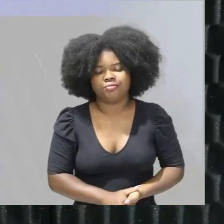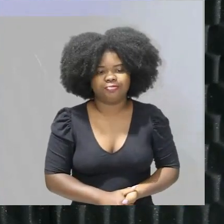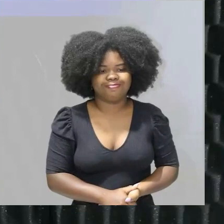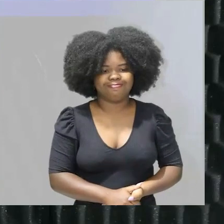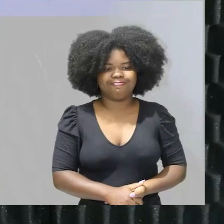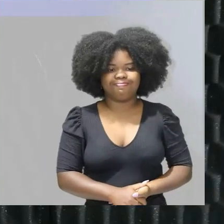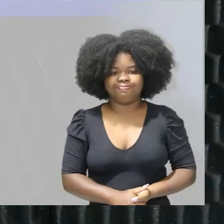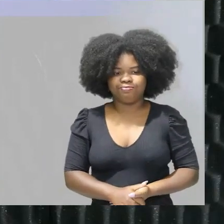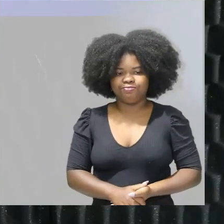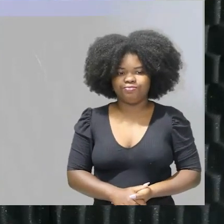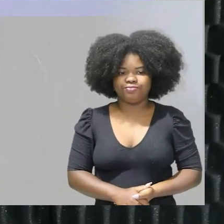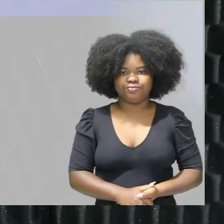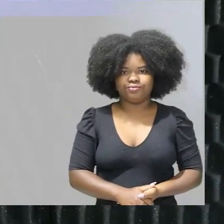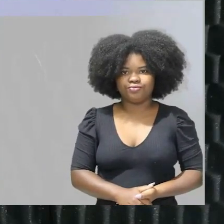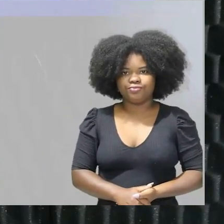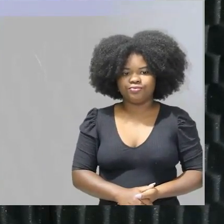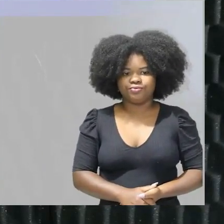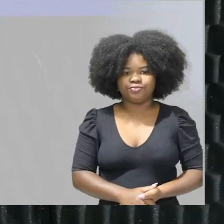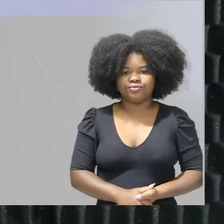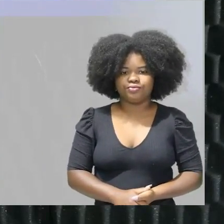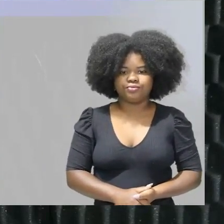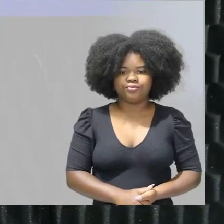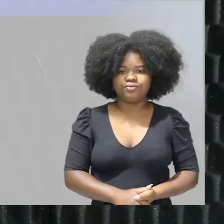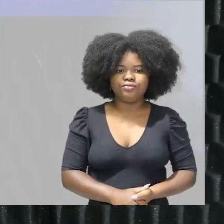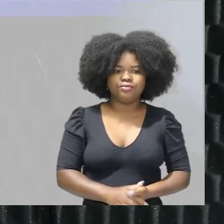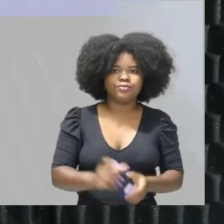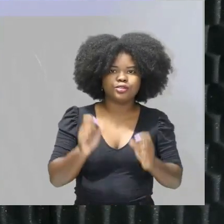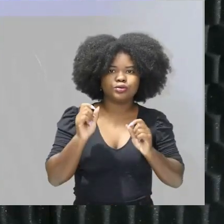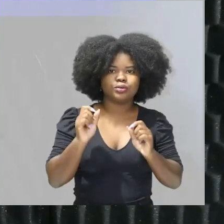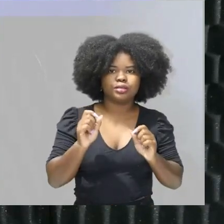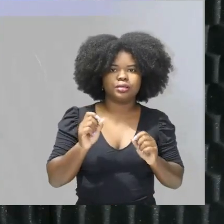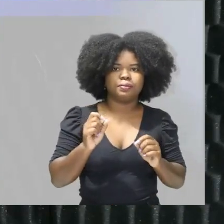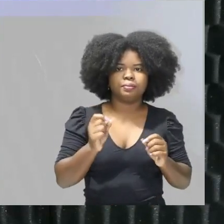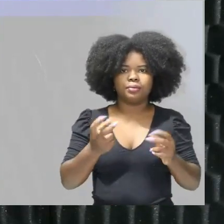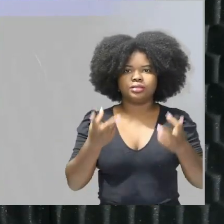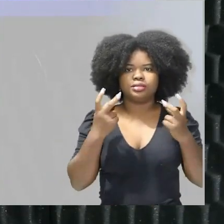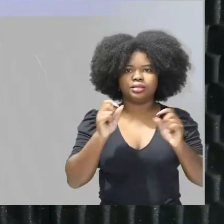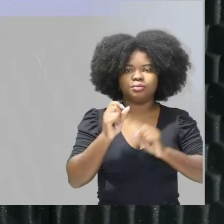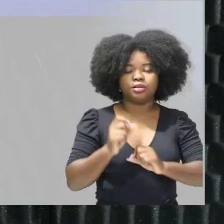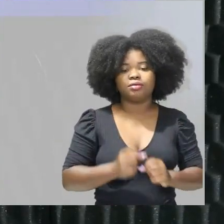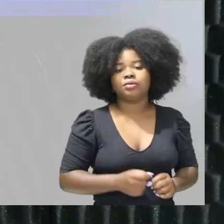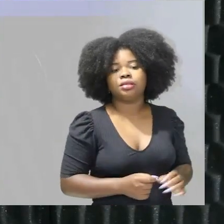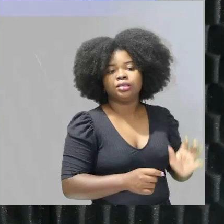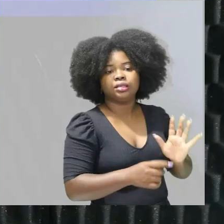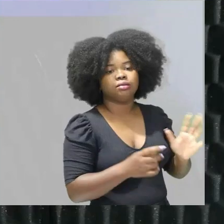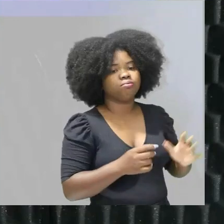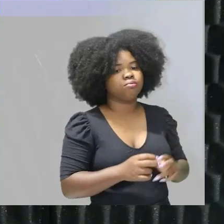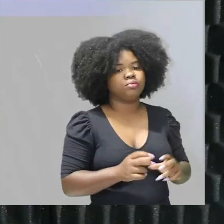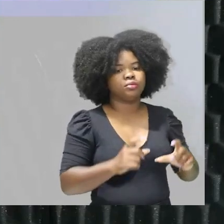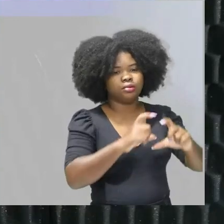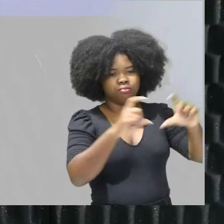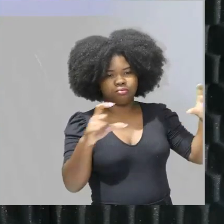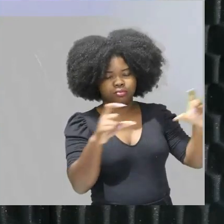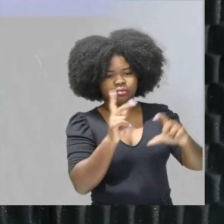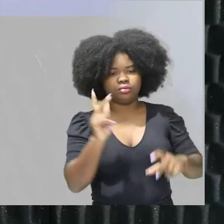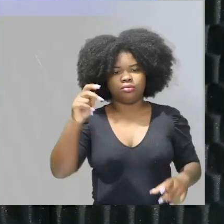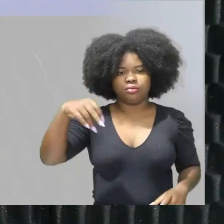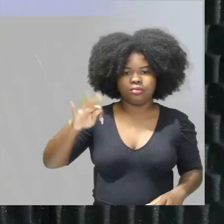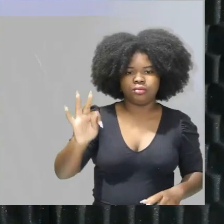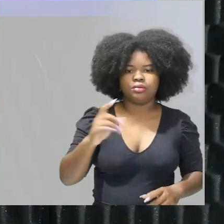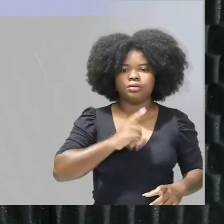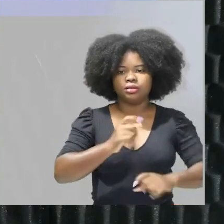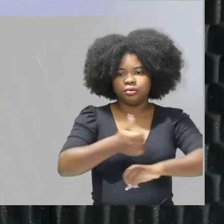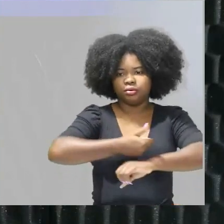ficaria meio distante porque o que você pode perceber é que na frase de Kant por exemplo vem primeiro o céu estrelado